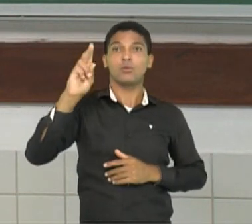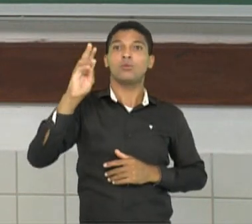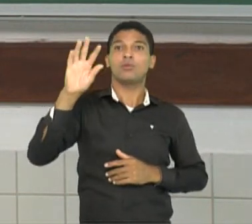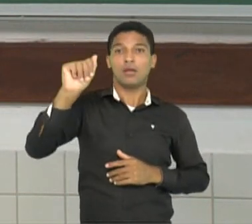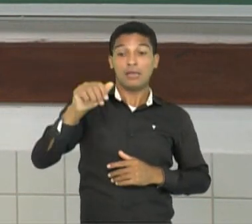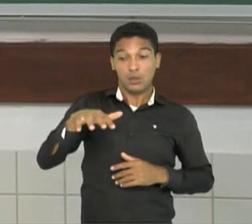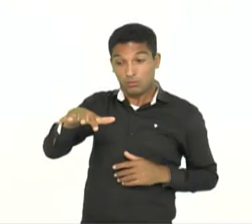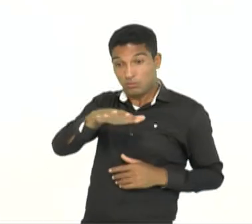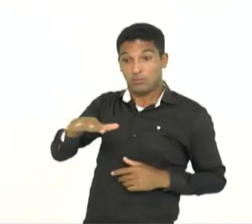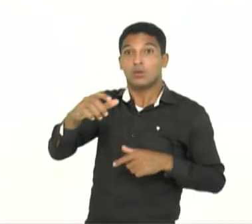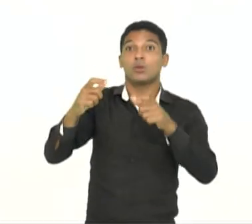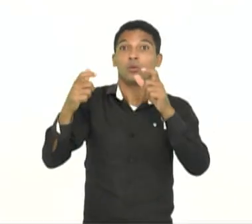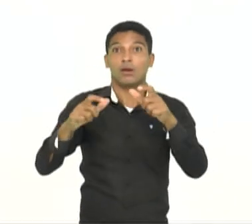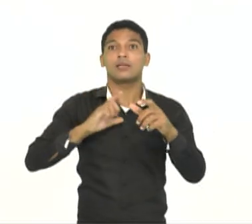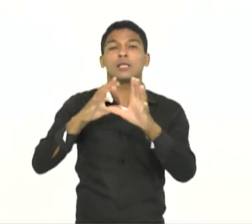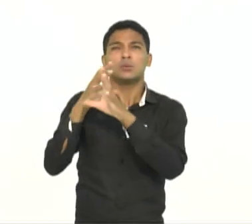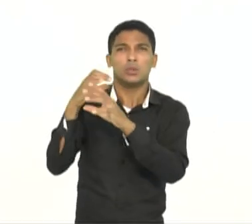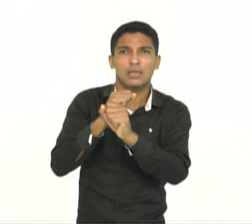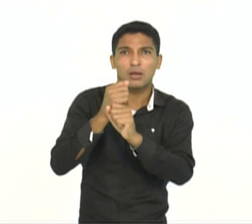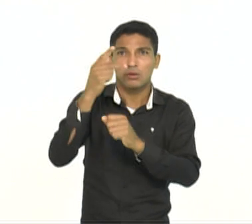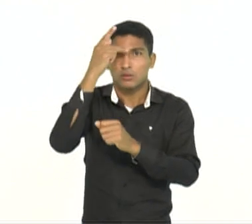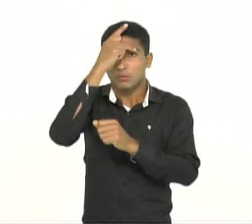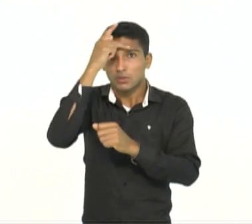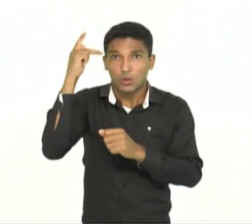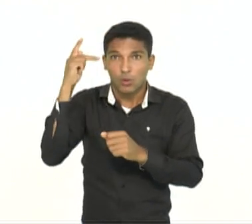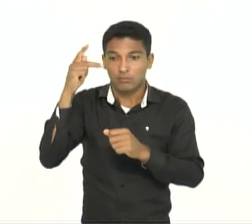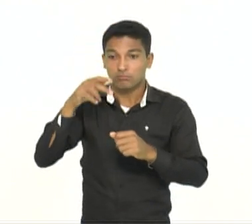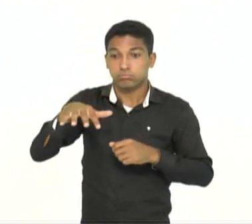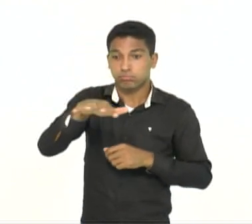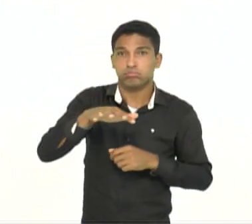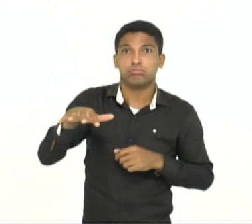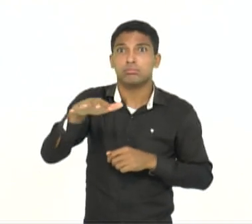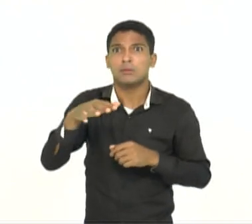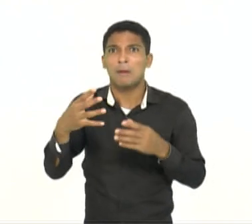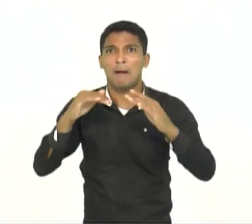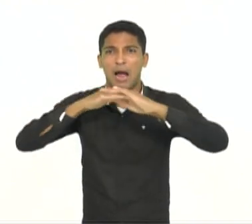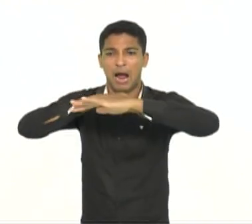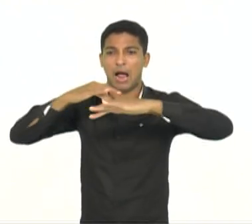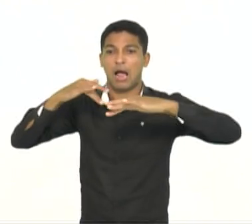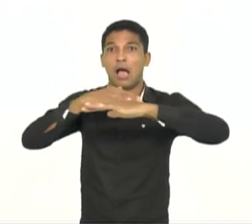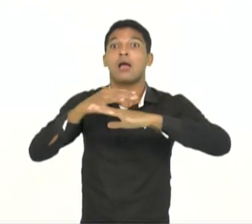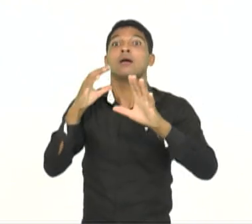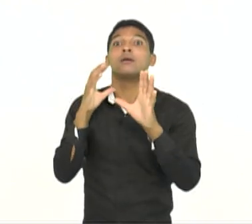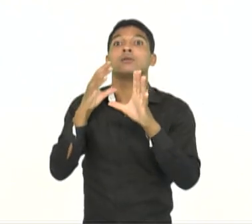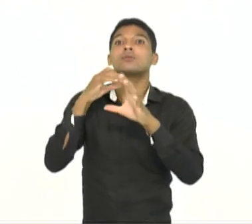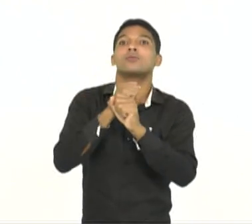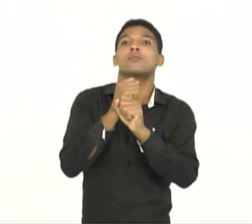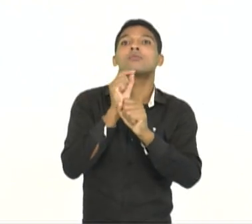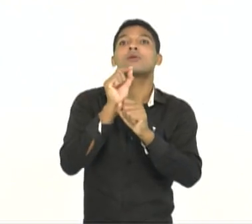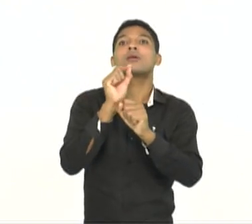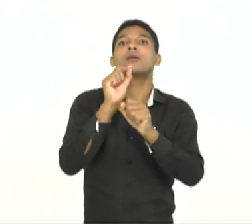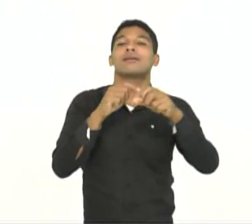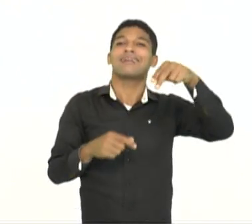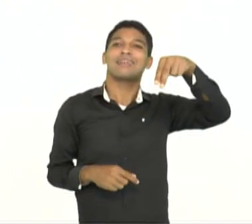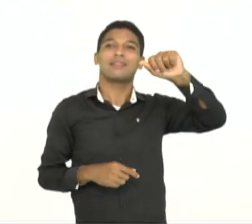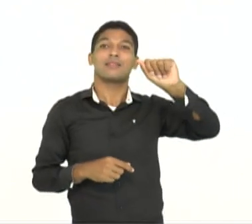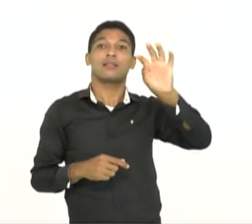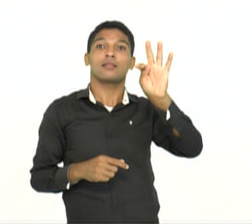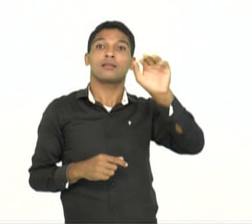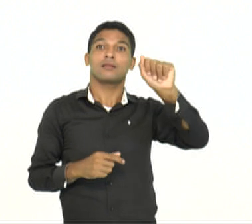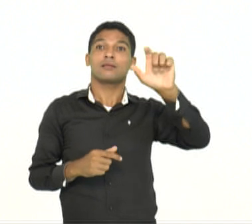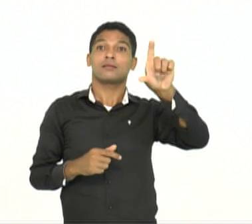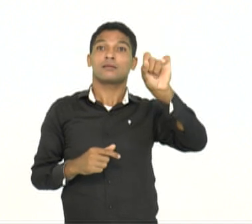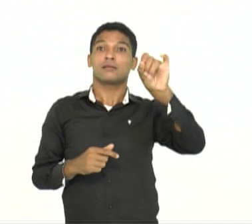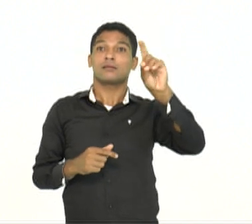lugar. Aí eu vou somar a esse total da população a taxa de natalidade. O que é a taxa de natalidade?